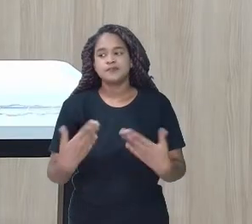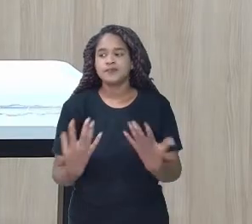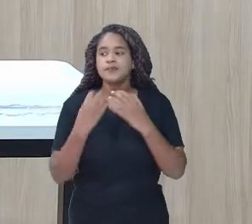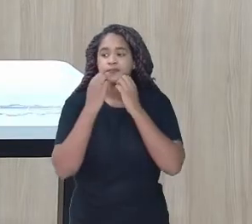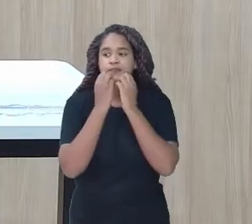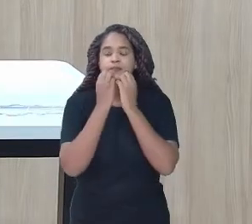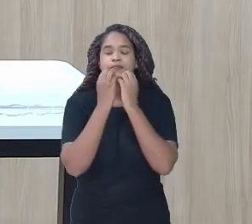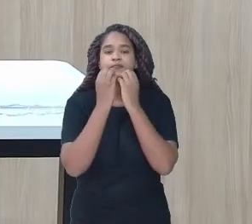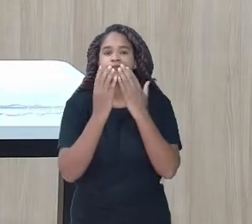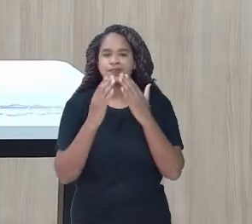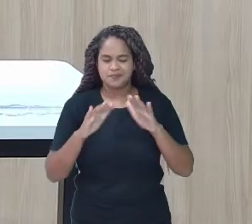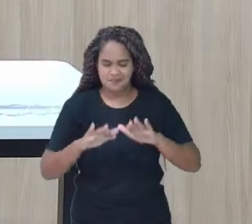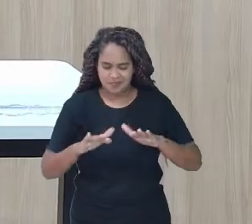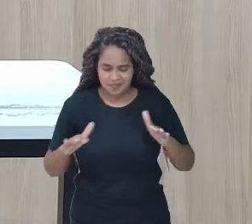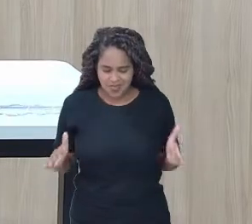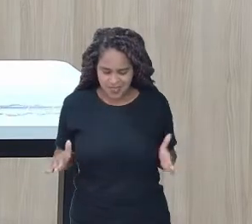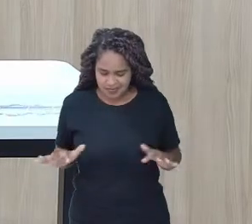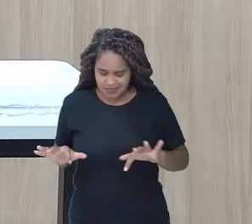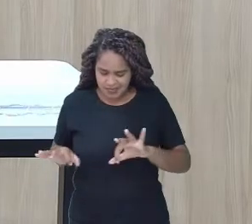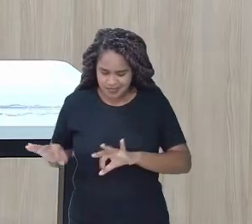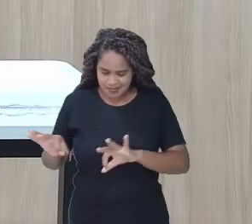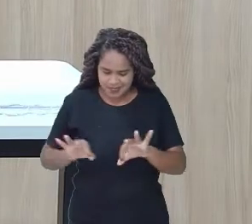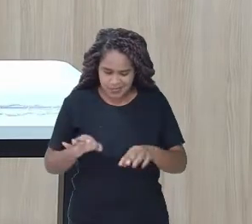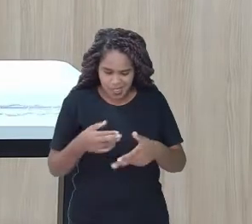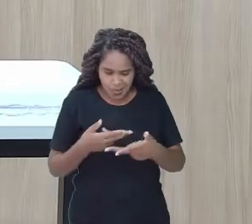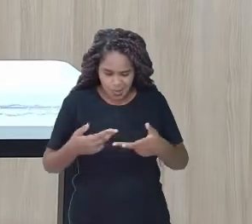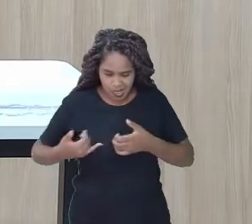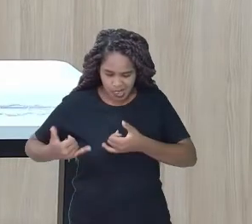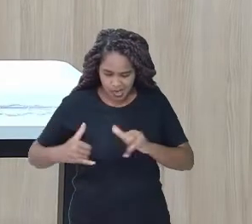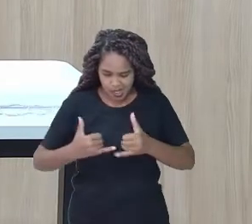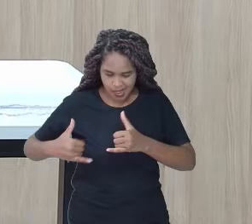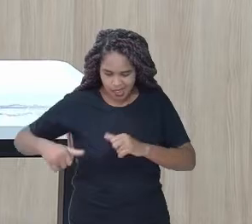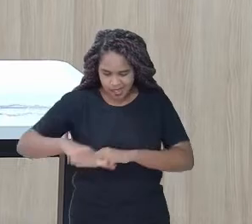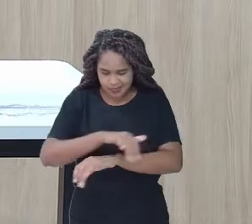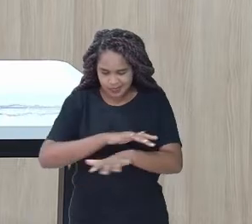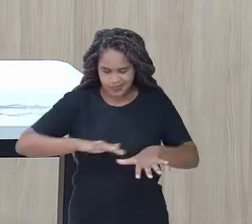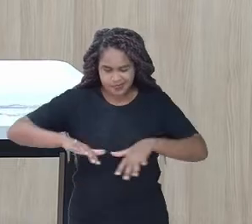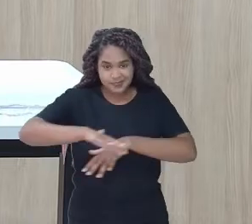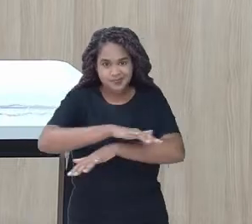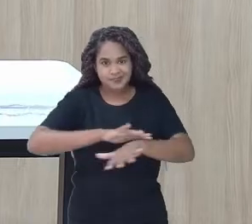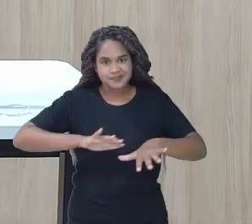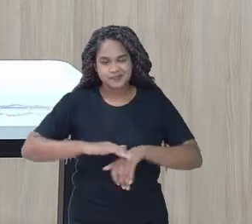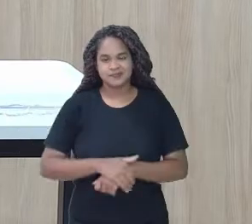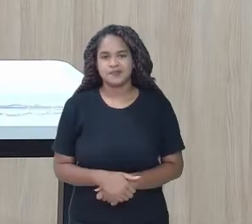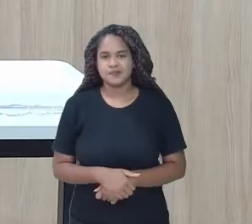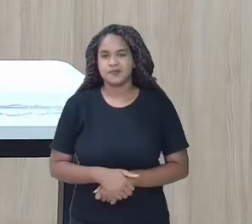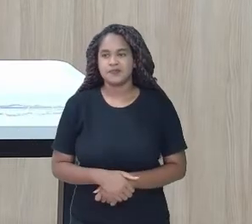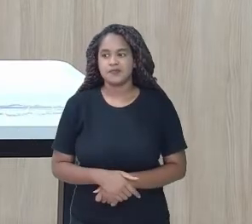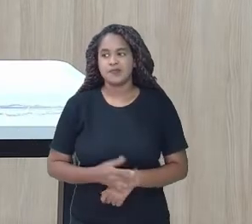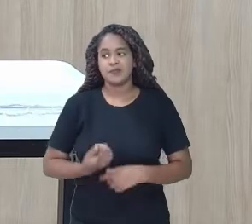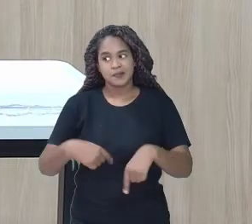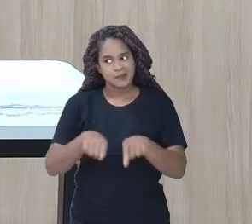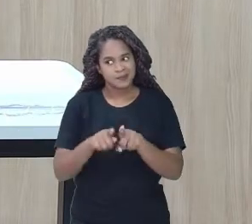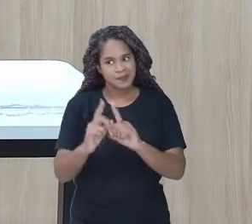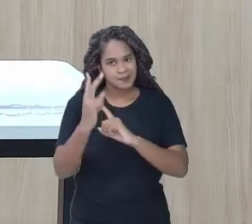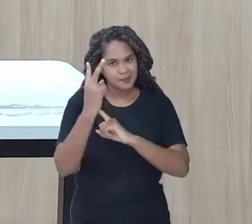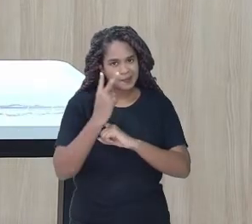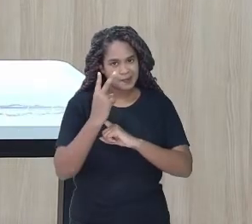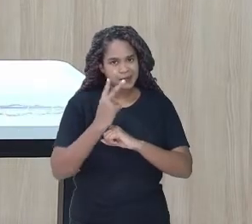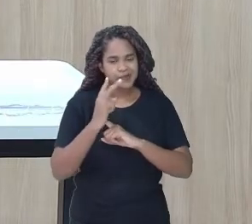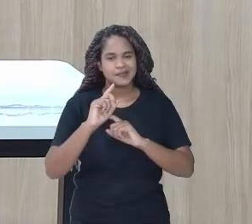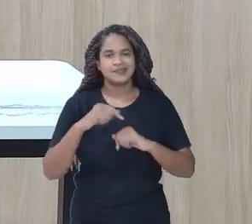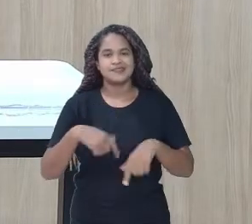para vocês uma mesa recheada de coisas elétricas aqui que nós usamos, que nos protegem também e